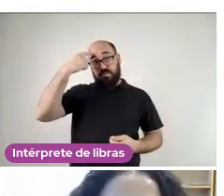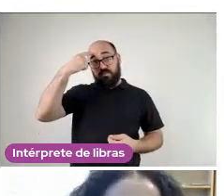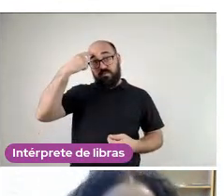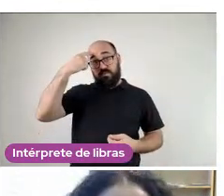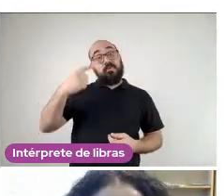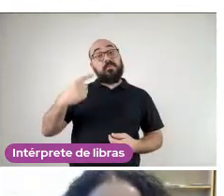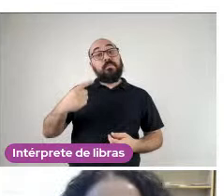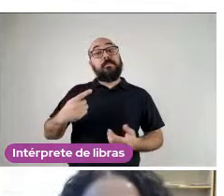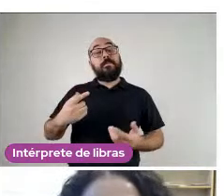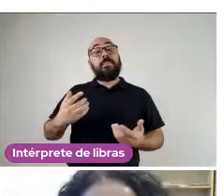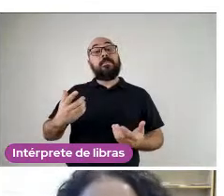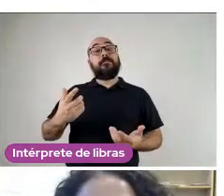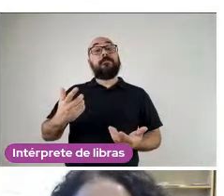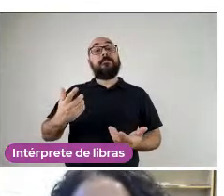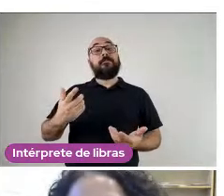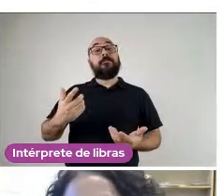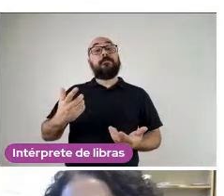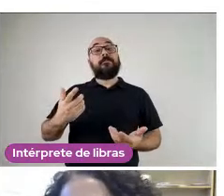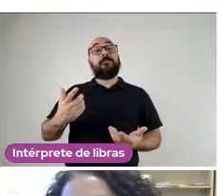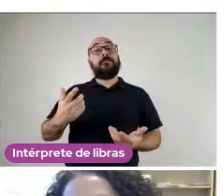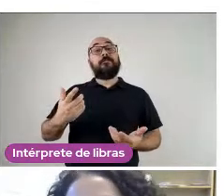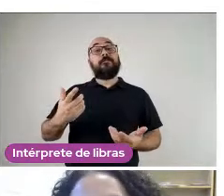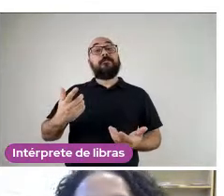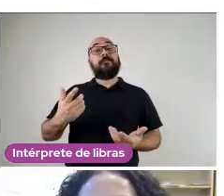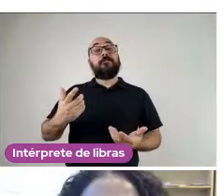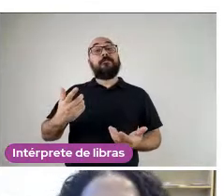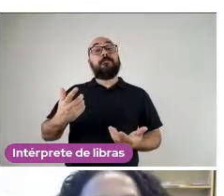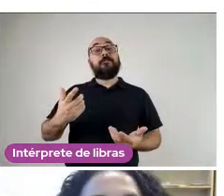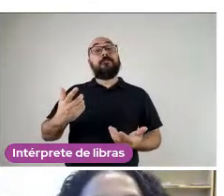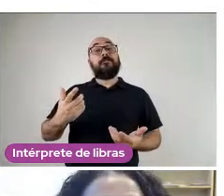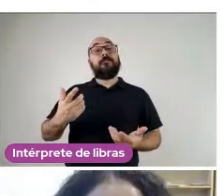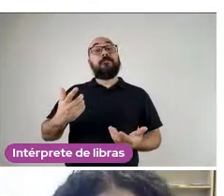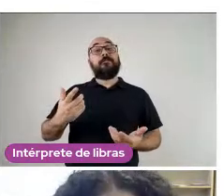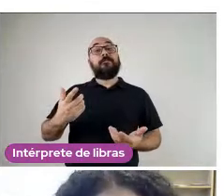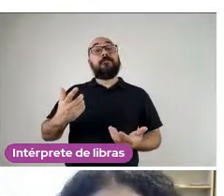antropocêntrico, né, que a gente tem aqui, né? Nós humanos percebemos esses eventos como